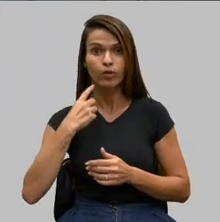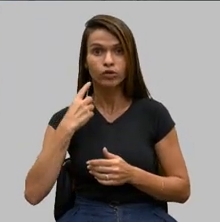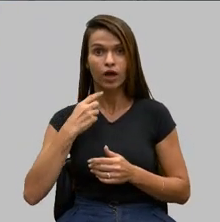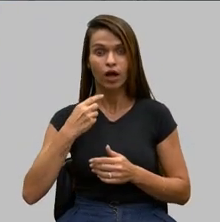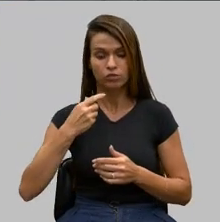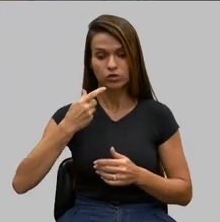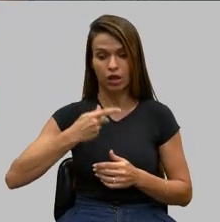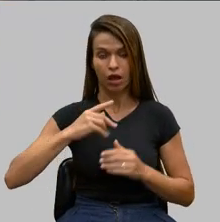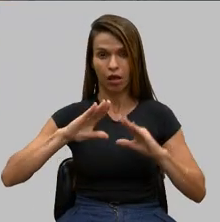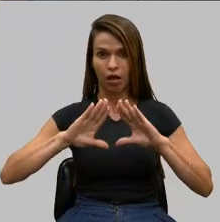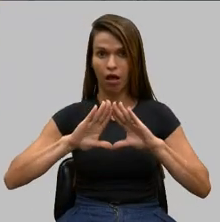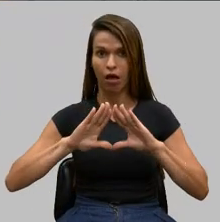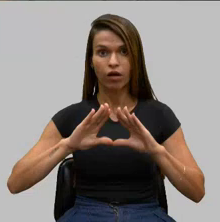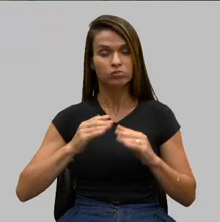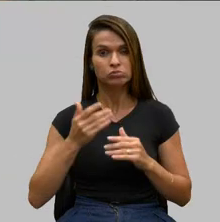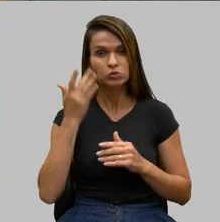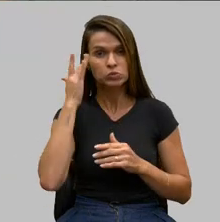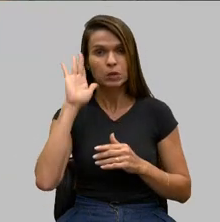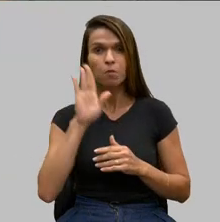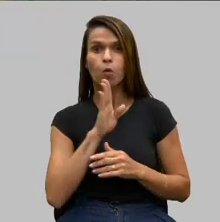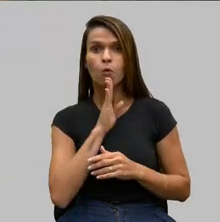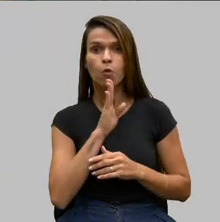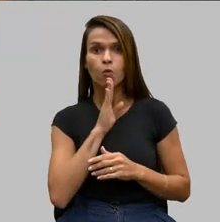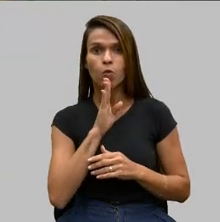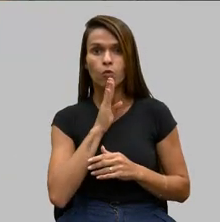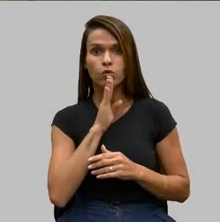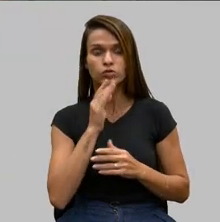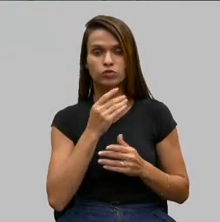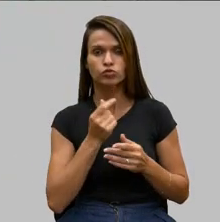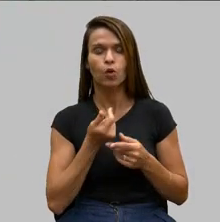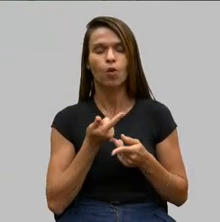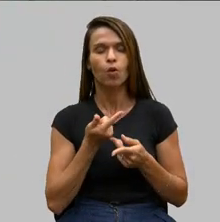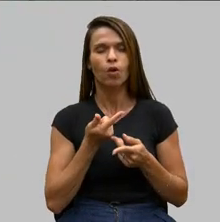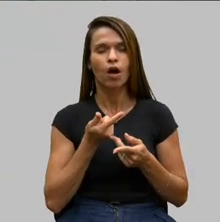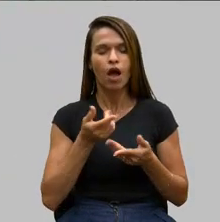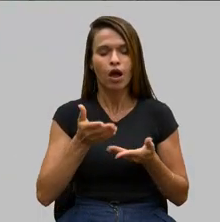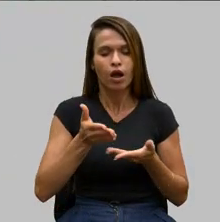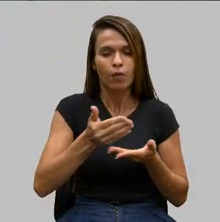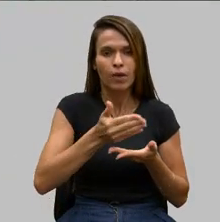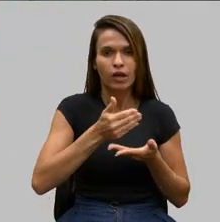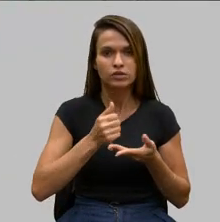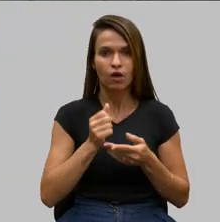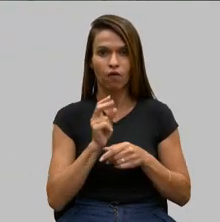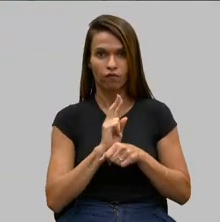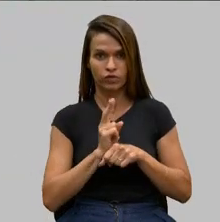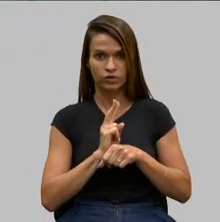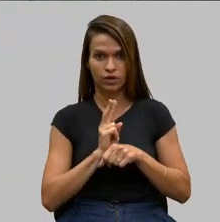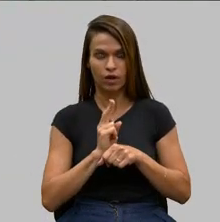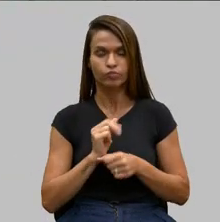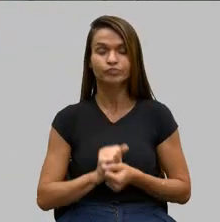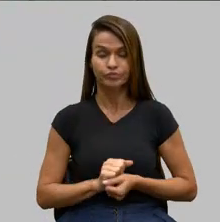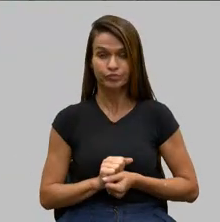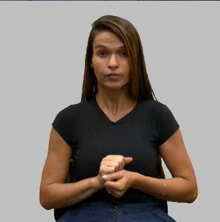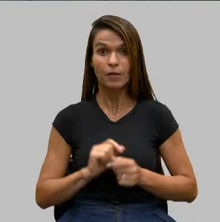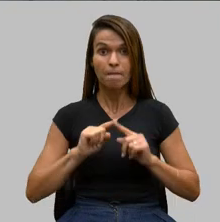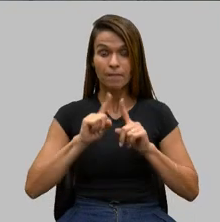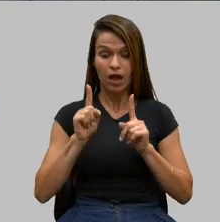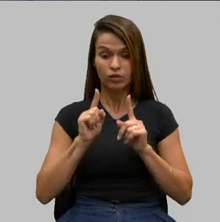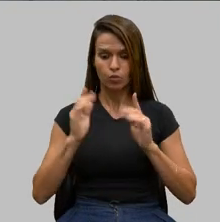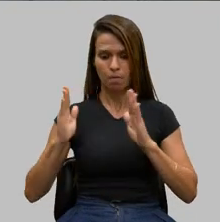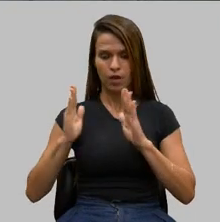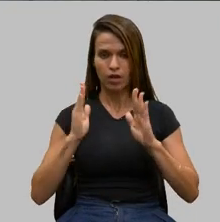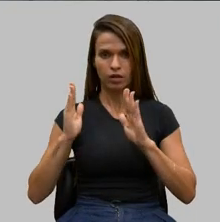acerca do que que é o regime de recuperação fiscal mas durante a a